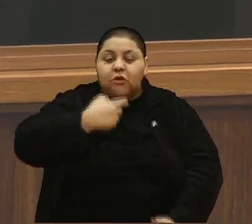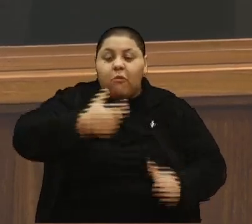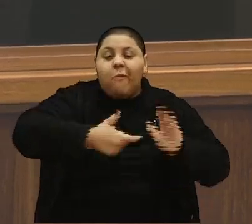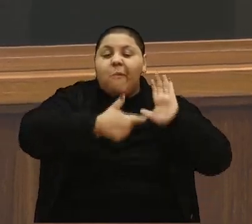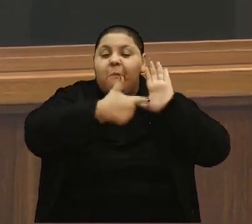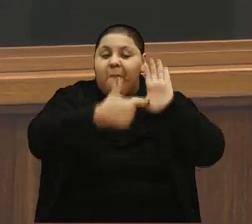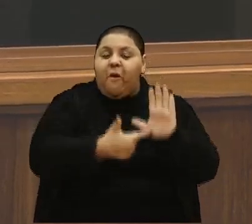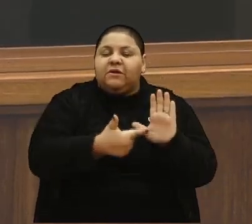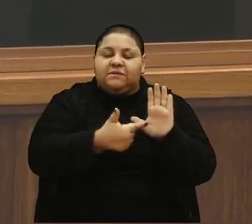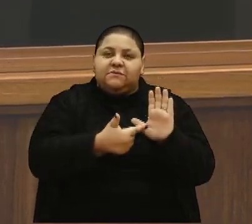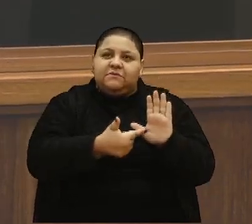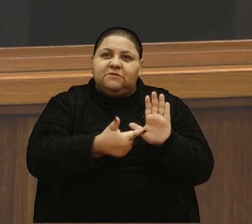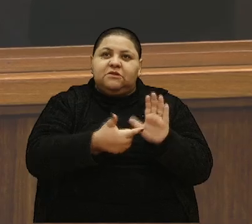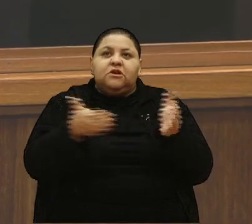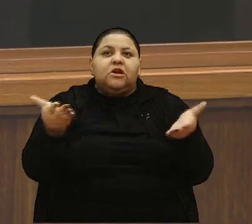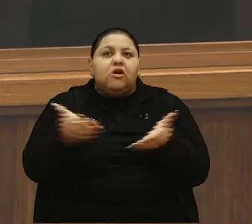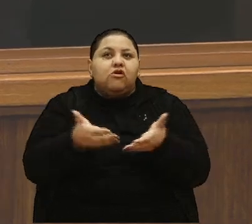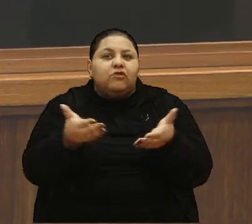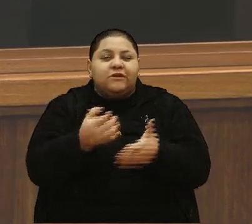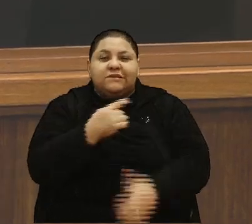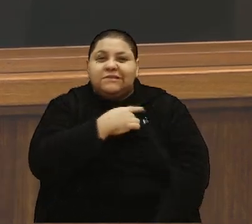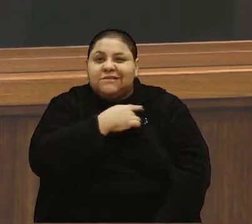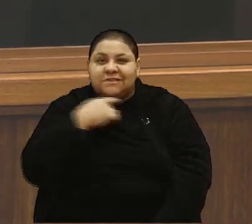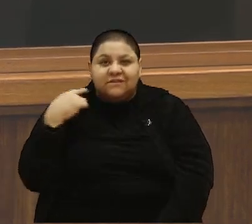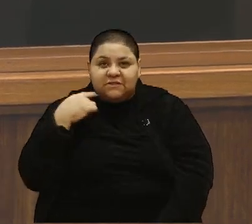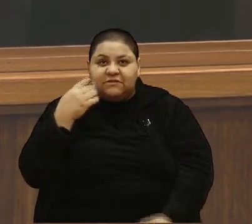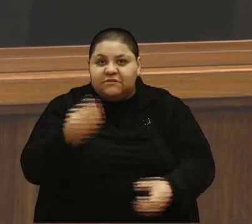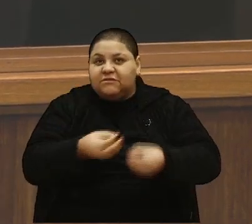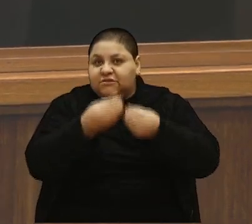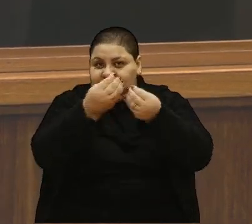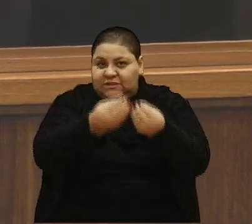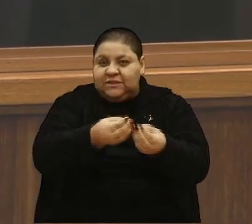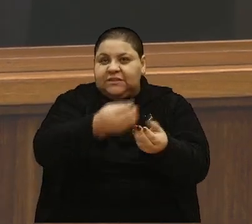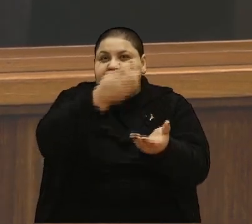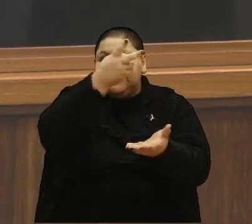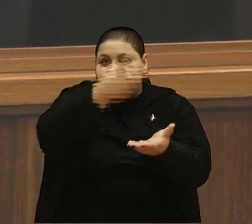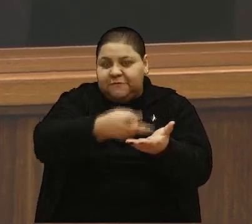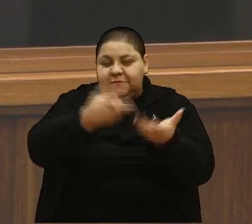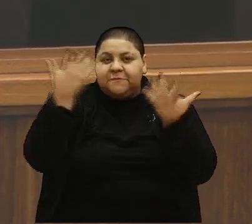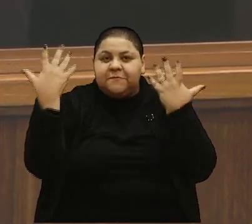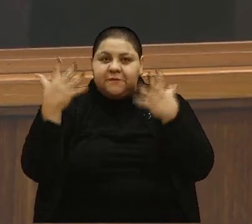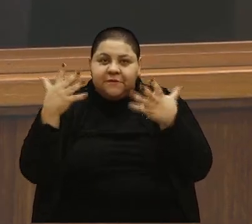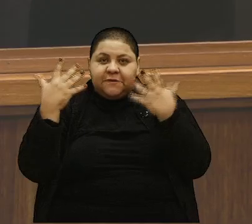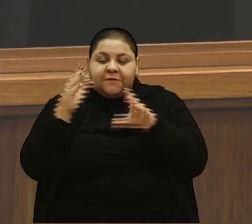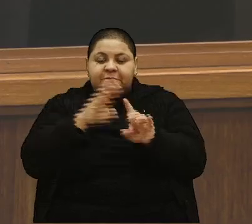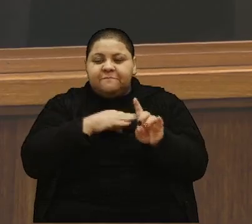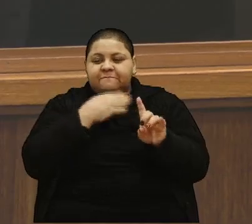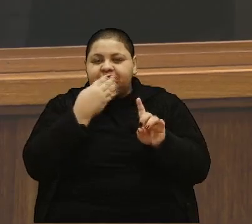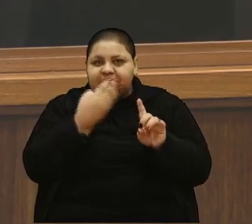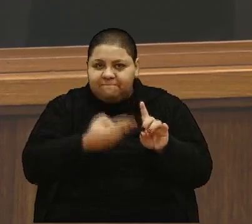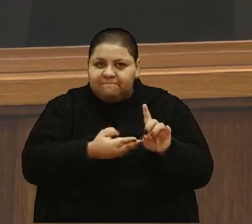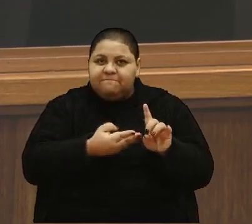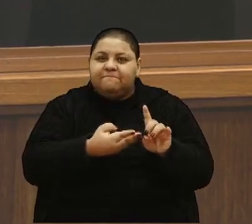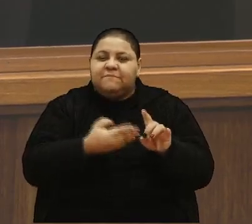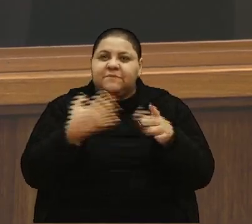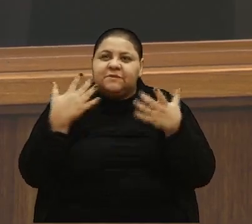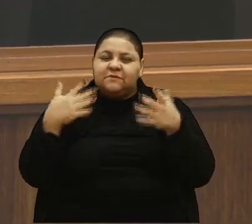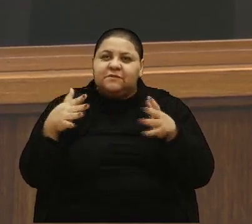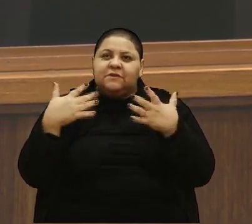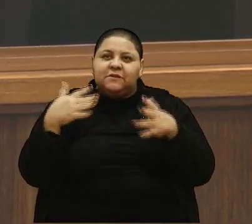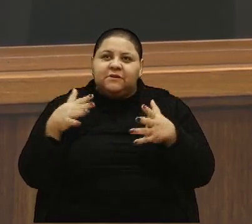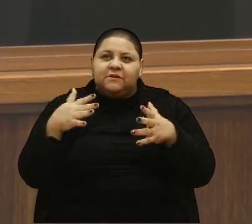o quanto estamos atrasados na entrega desse título. Então, parabéns pela homenagem,